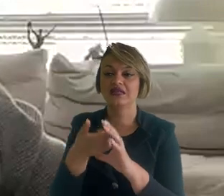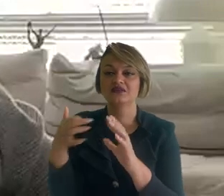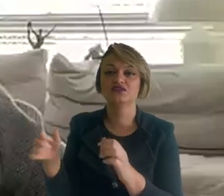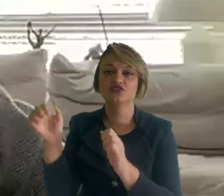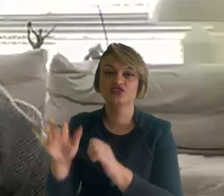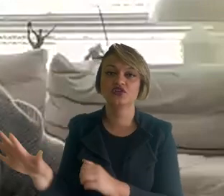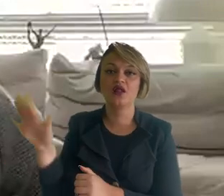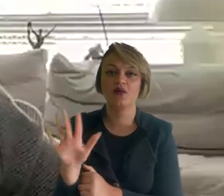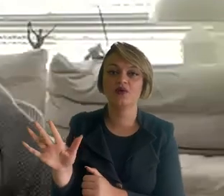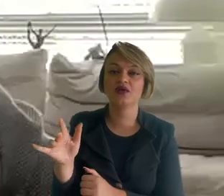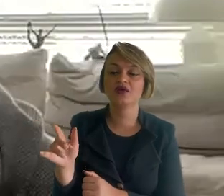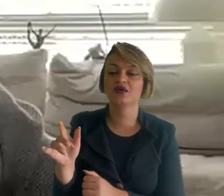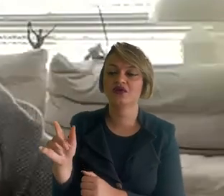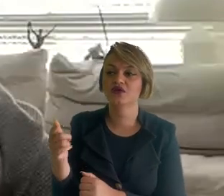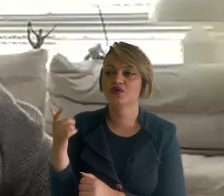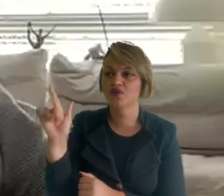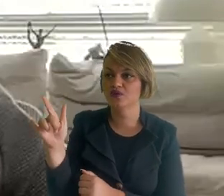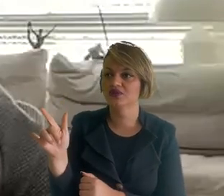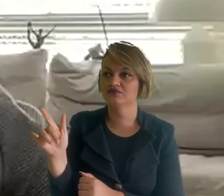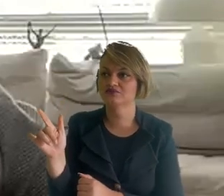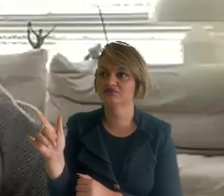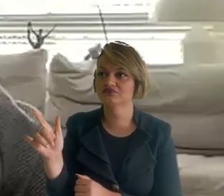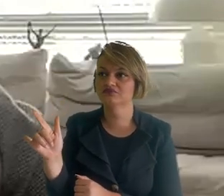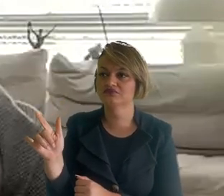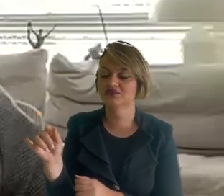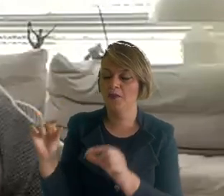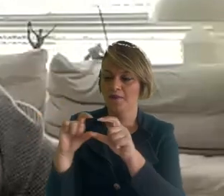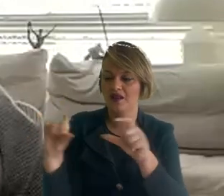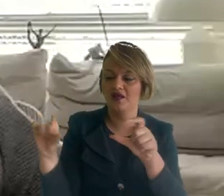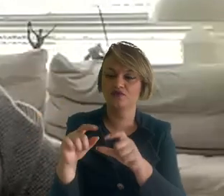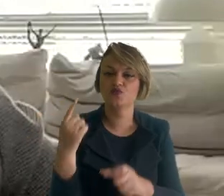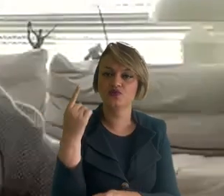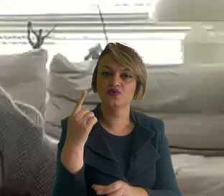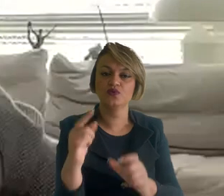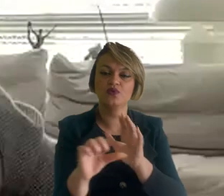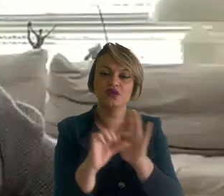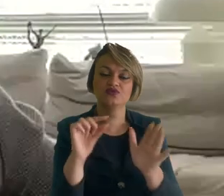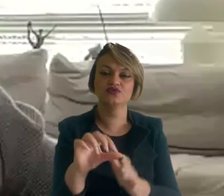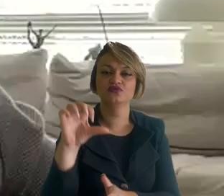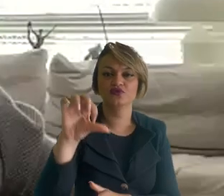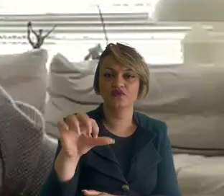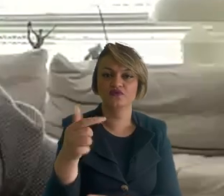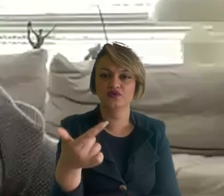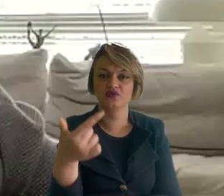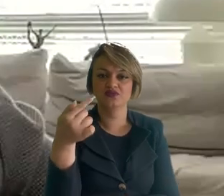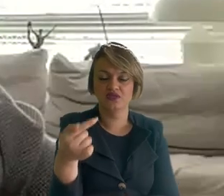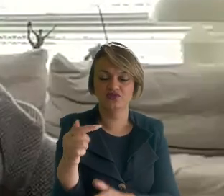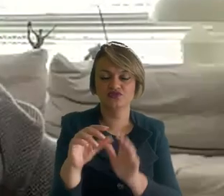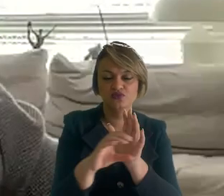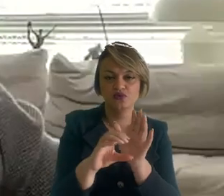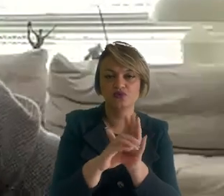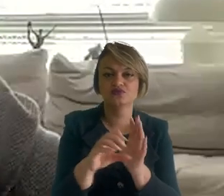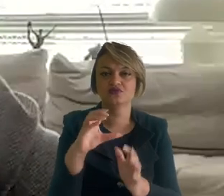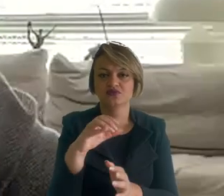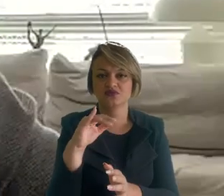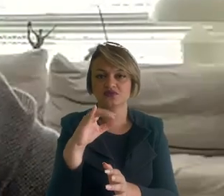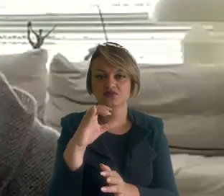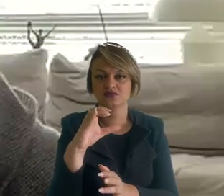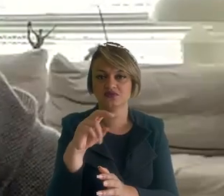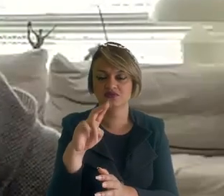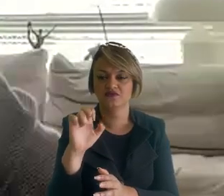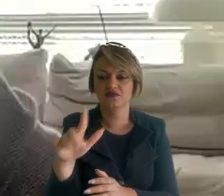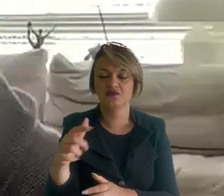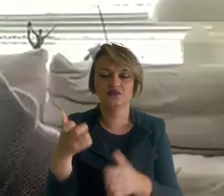a segunda muito especificamente naquele é parágrafo único do artigo 927 do Código Civil que tem uma